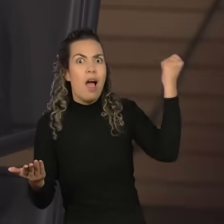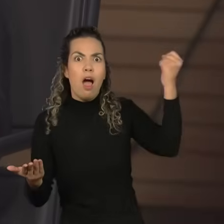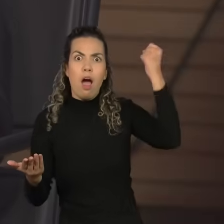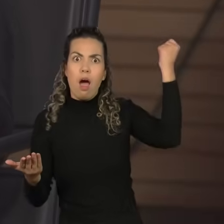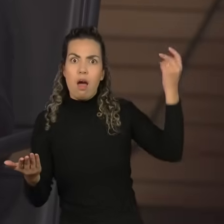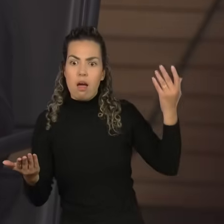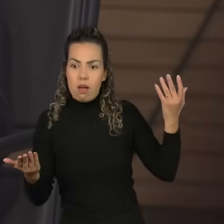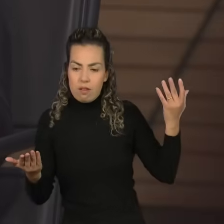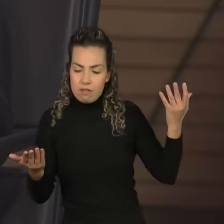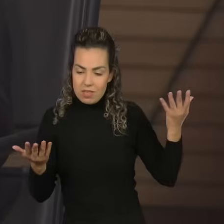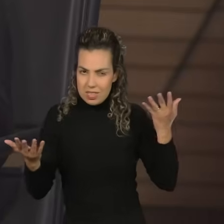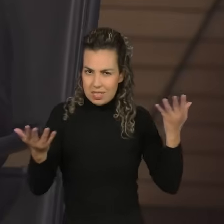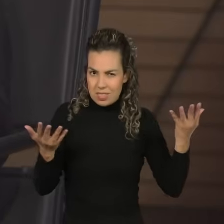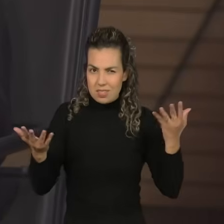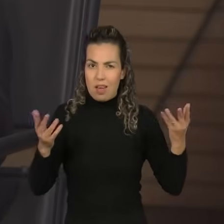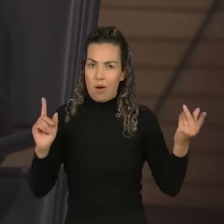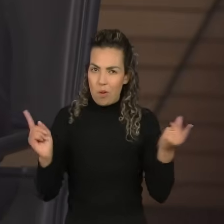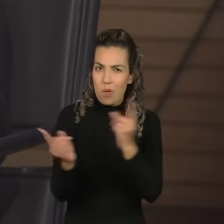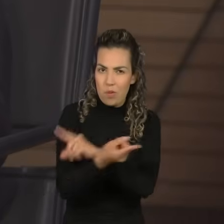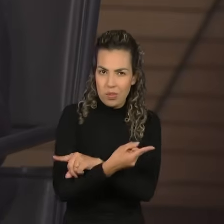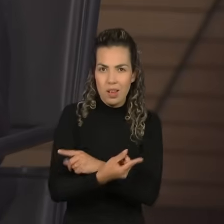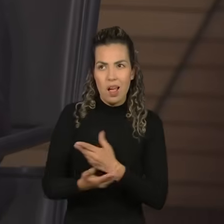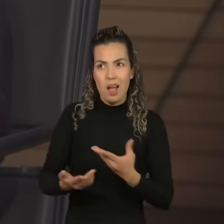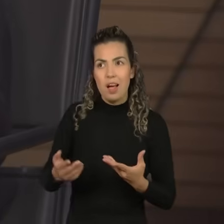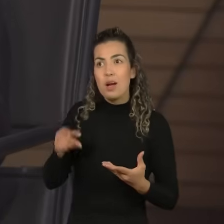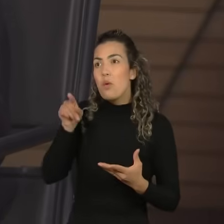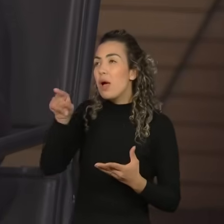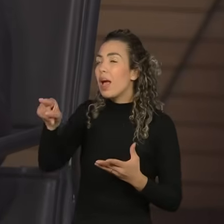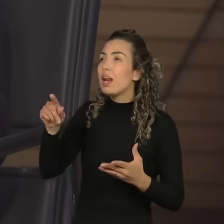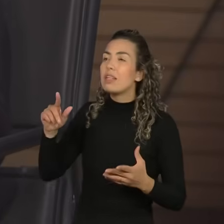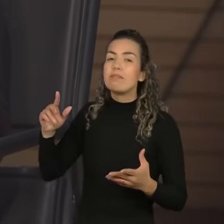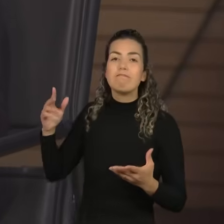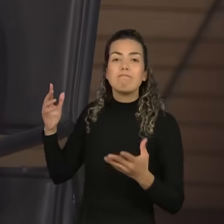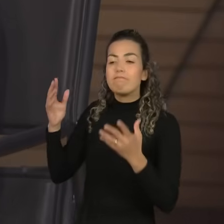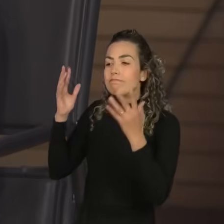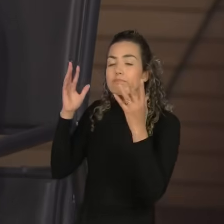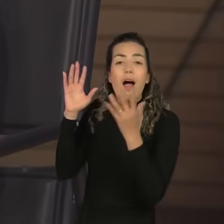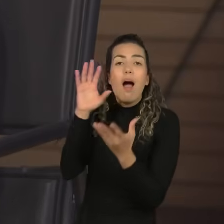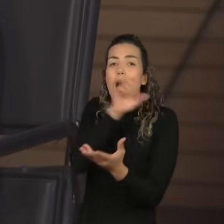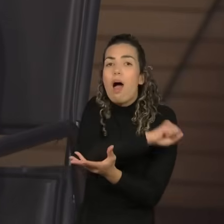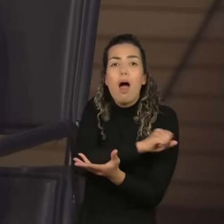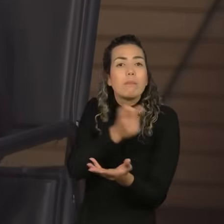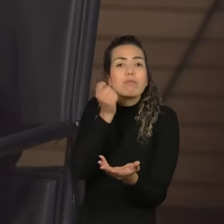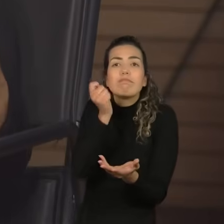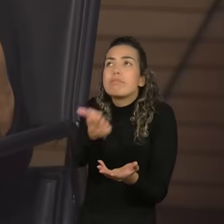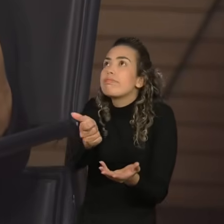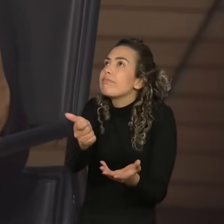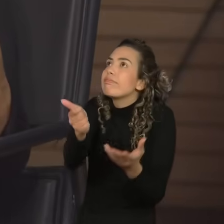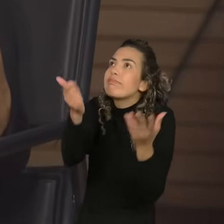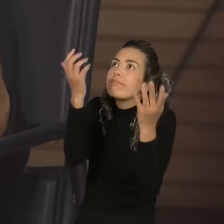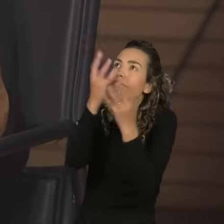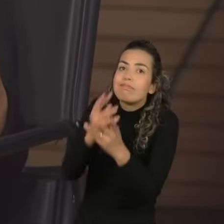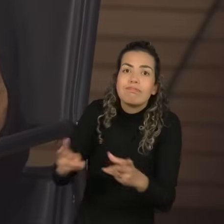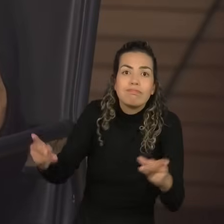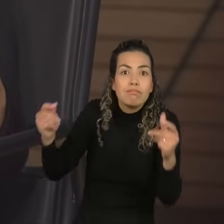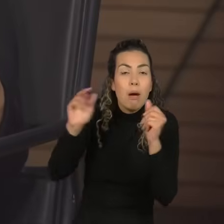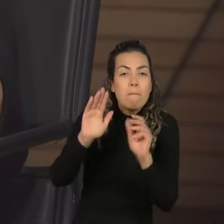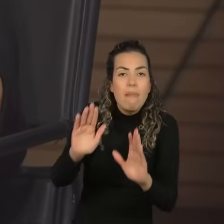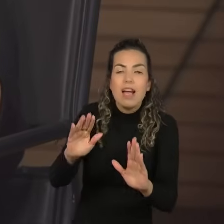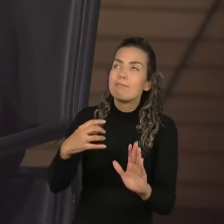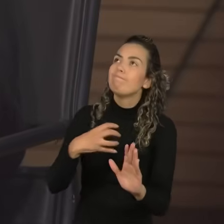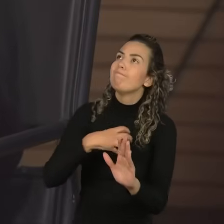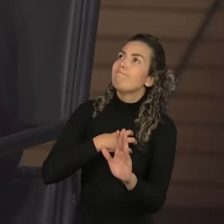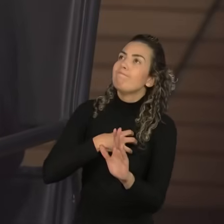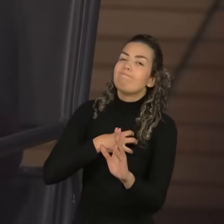sujeito de passagem, passou tão rápido, né, por nós, mas deixou um pouco esse caminho, que